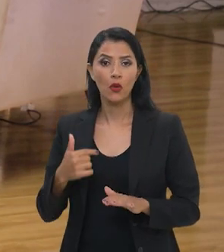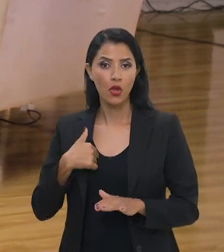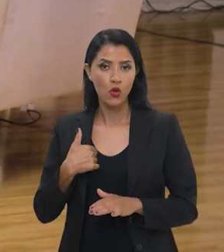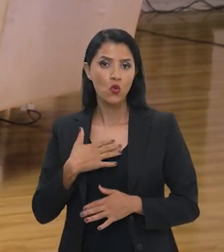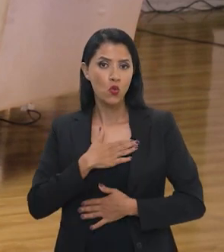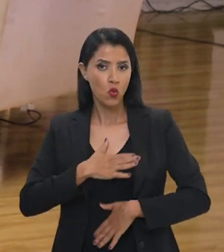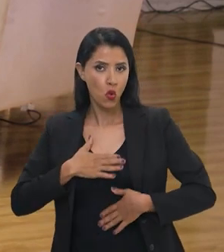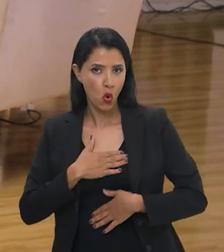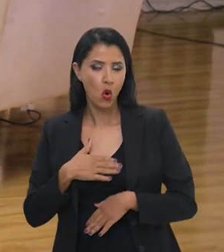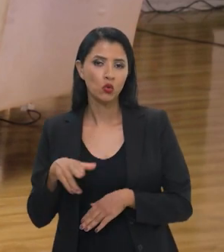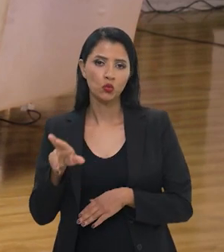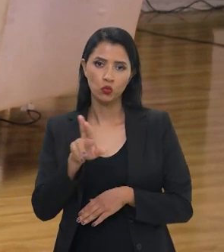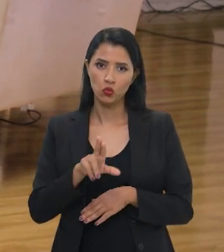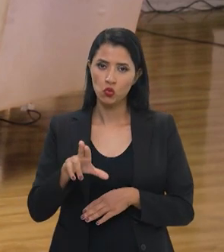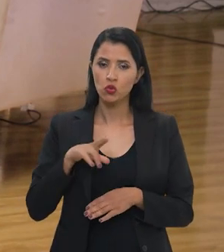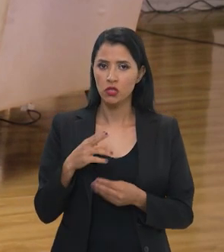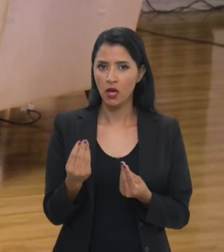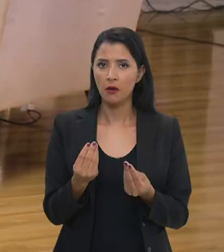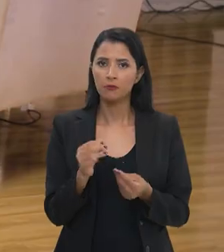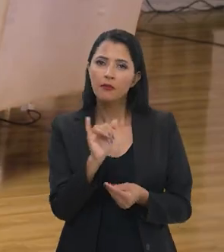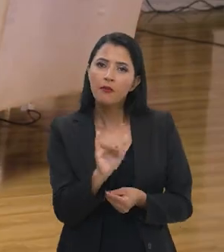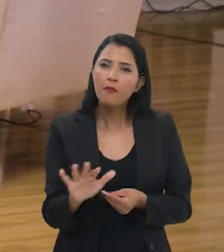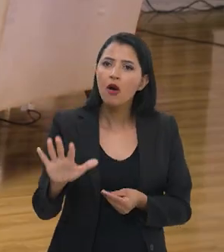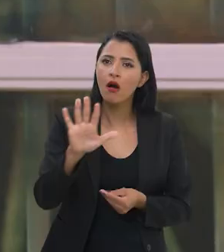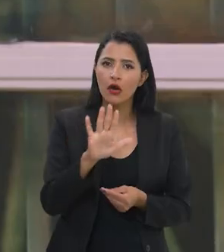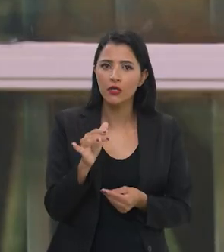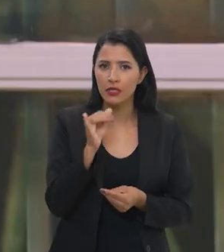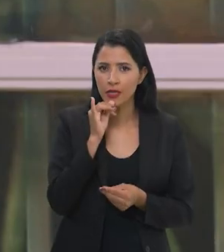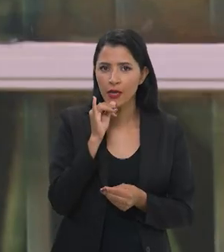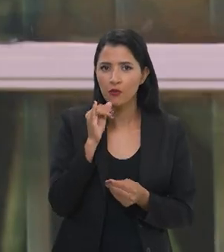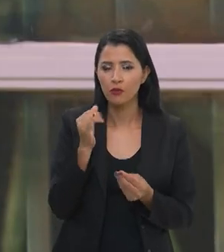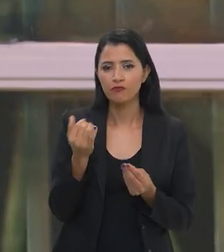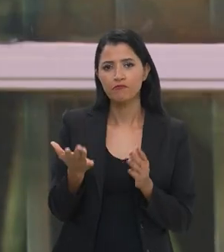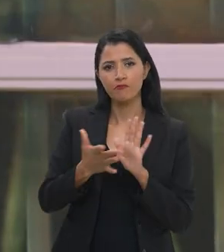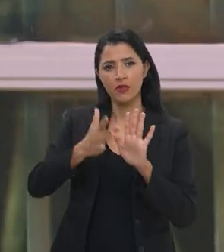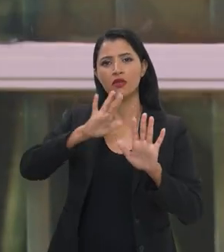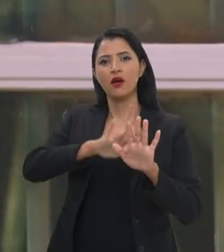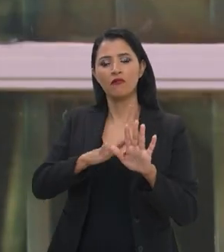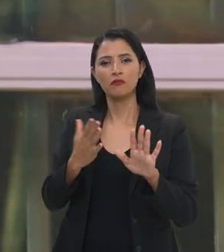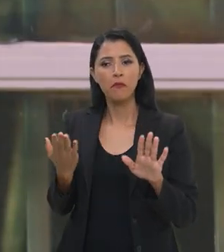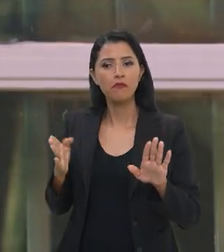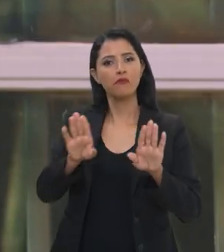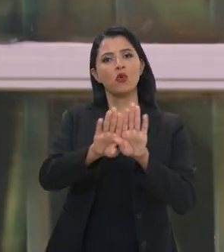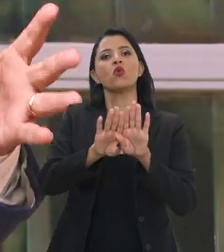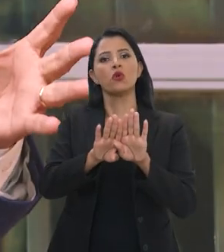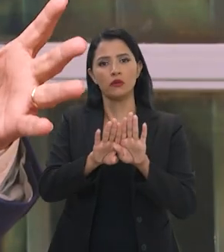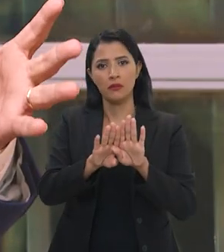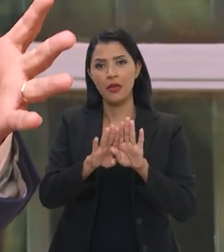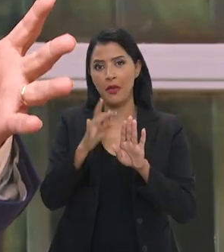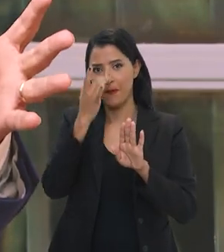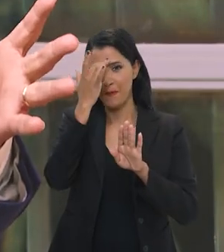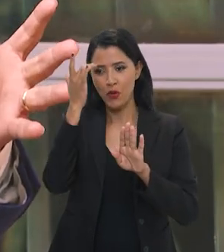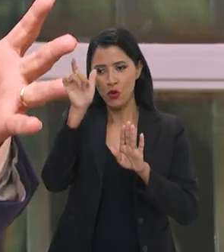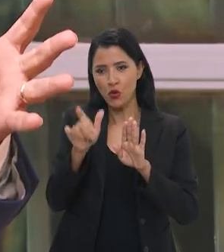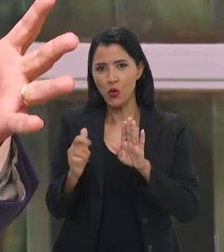gosto de usar a imagem não é da de uma porta fechada e essas pessoas do lado de fora